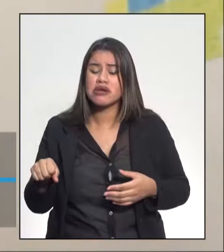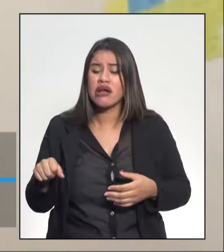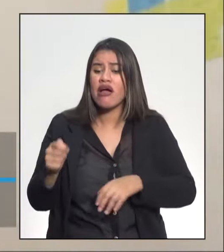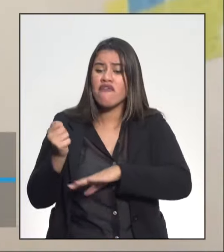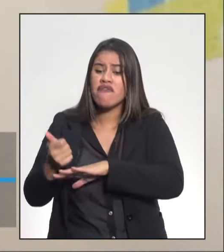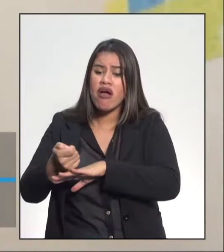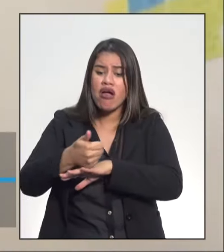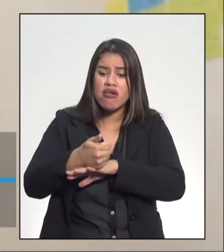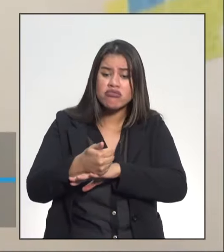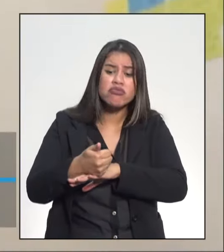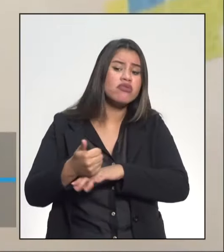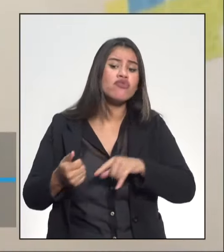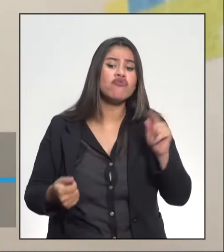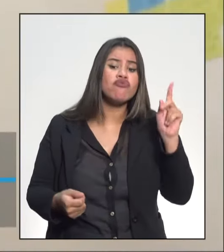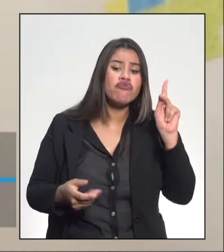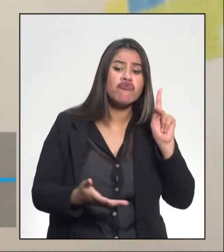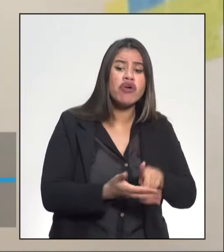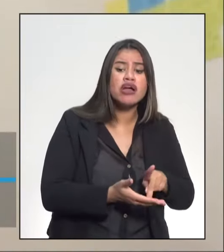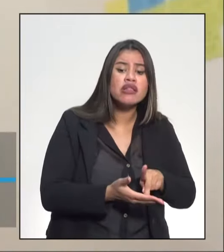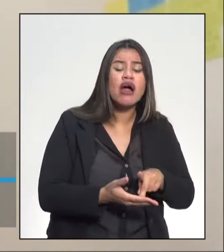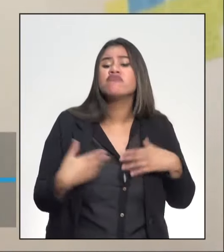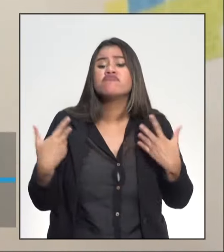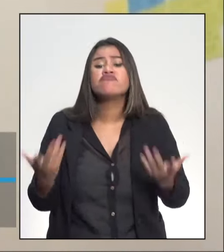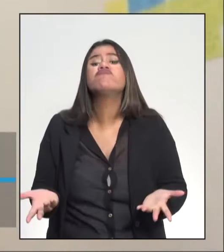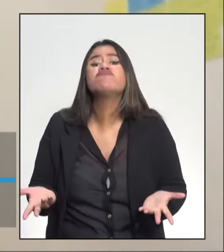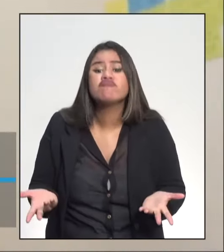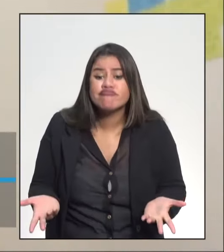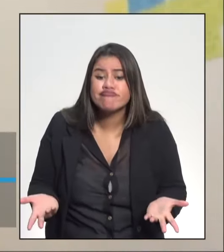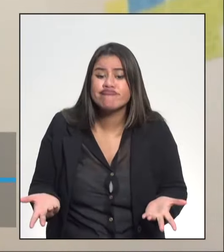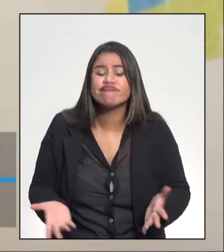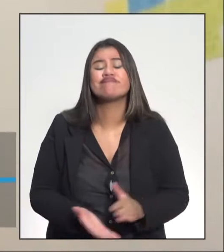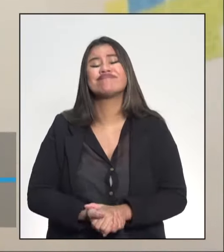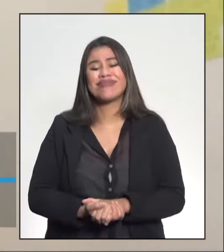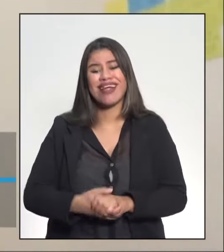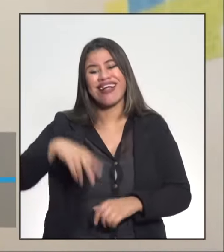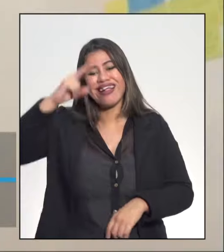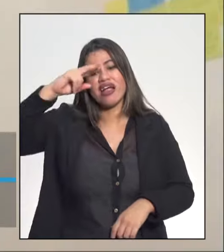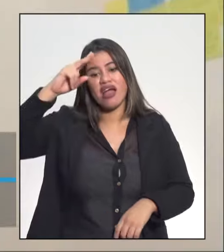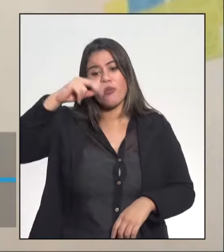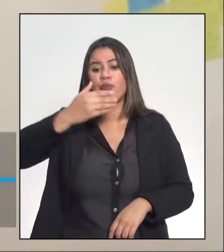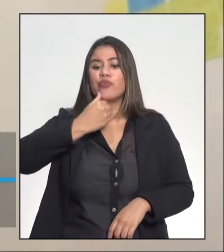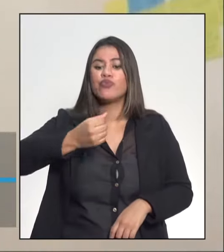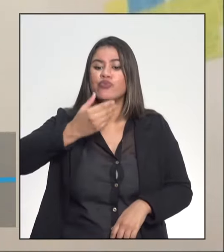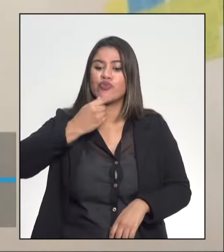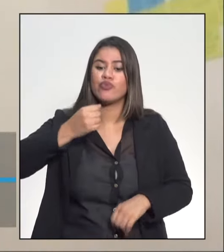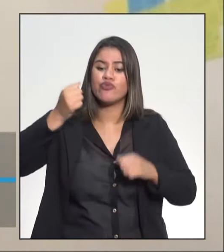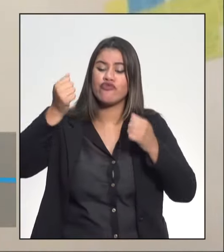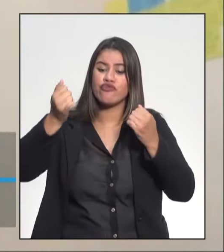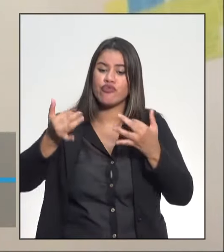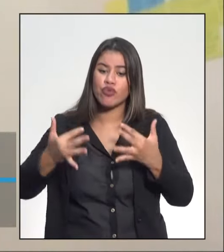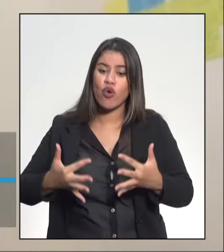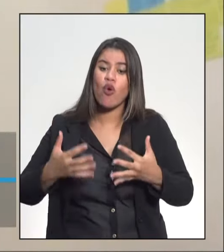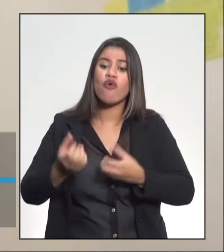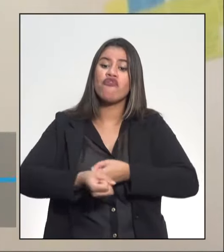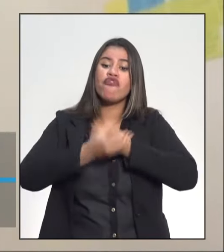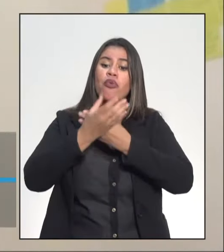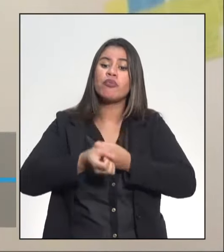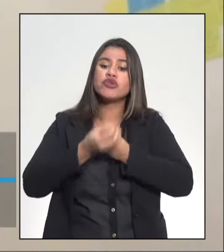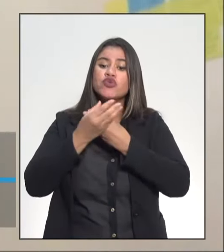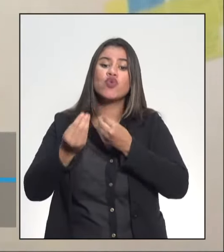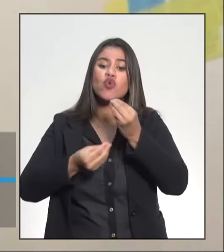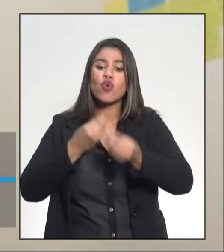fake news? Ou seja, voltando pra que um aluno falou que eu achei bem legal, as informações, sim, de alguma